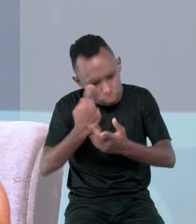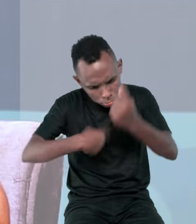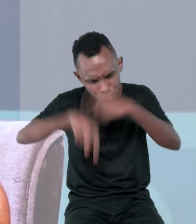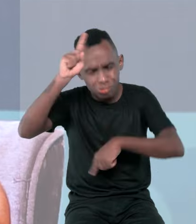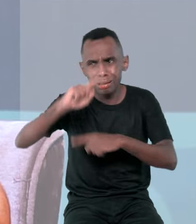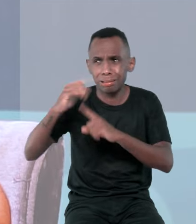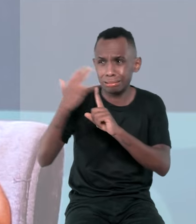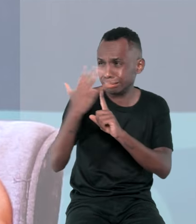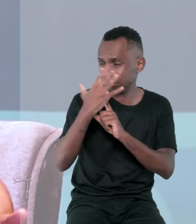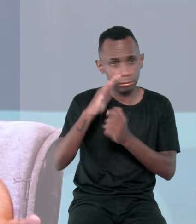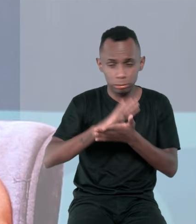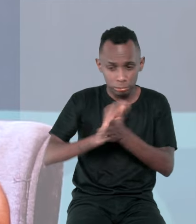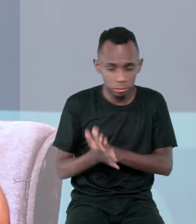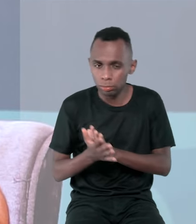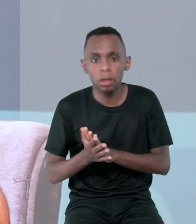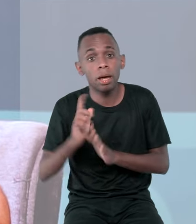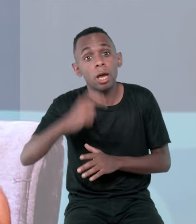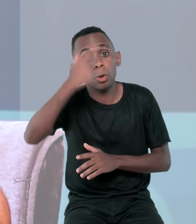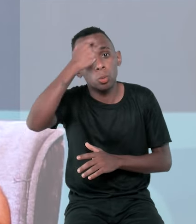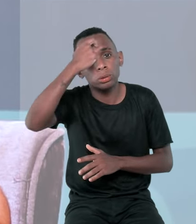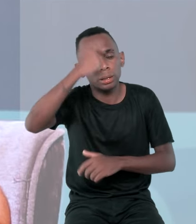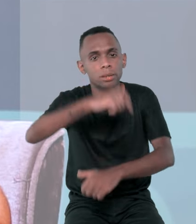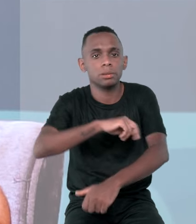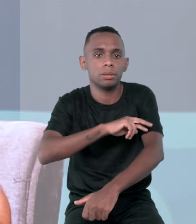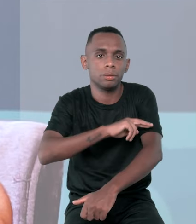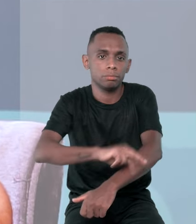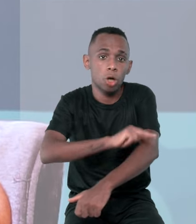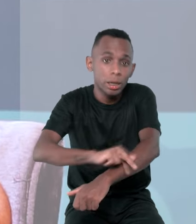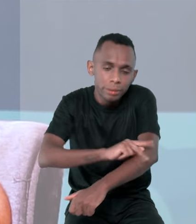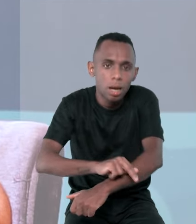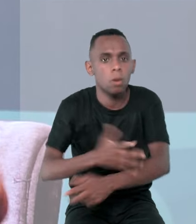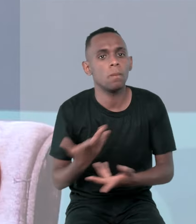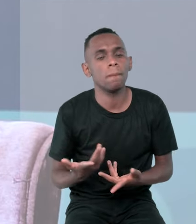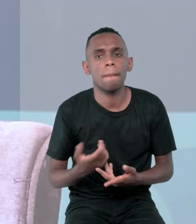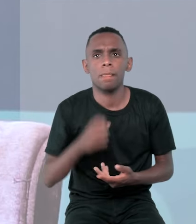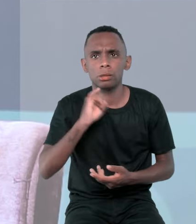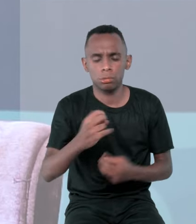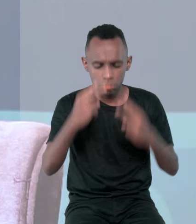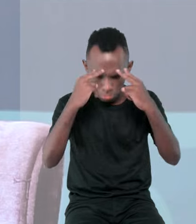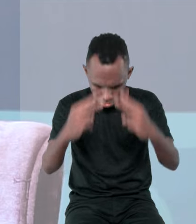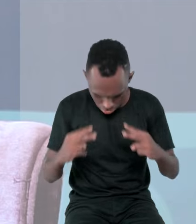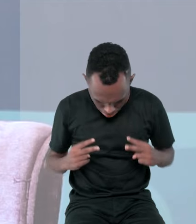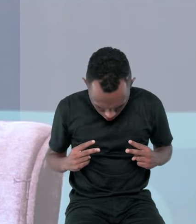essa mutilação, é através da consciência racial. É quando você se olha,